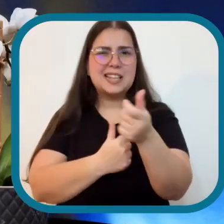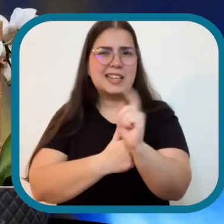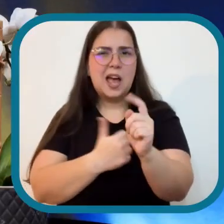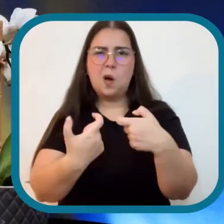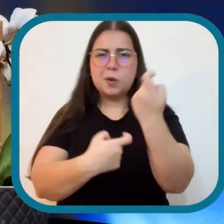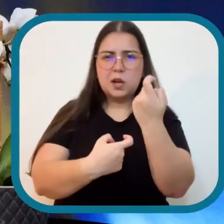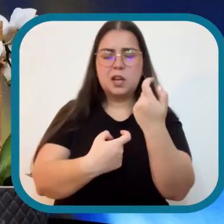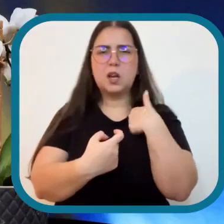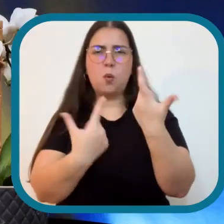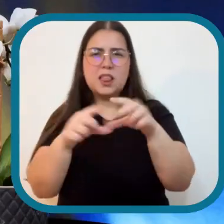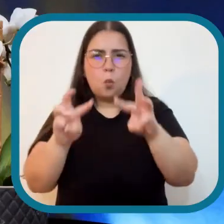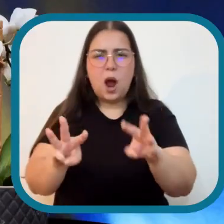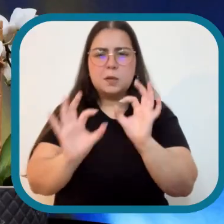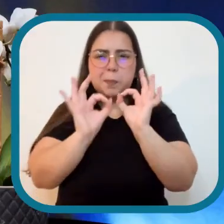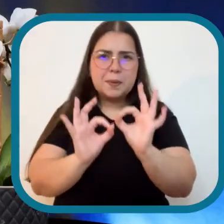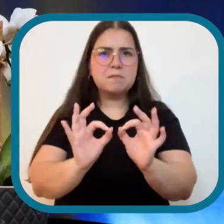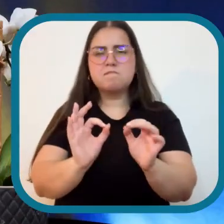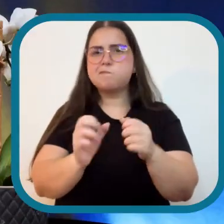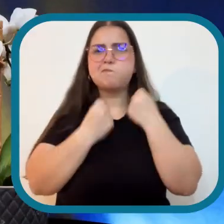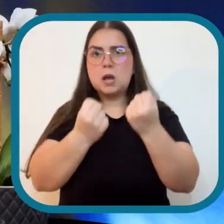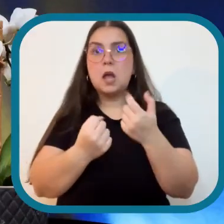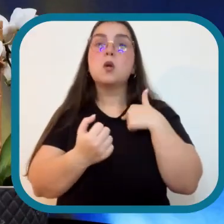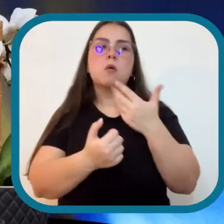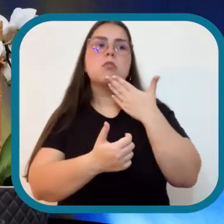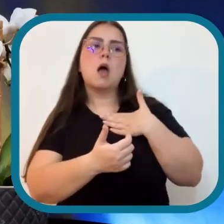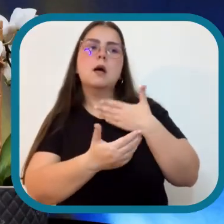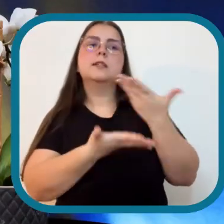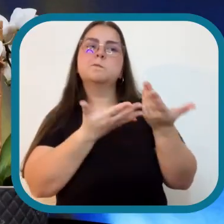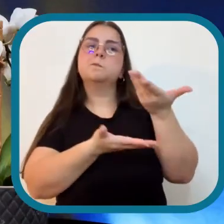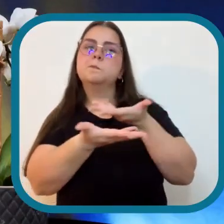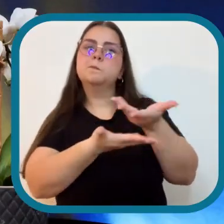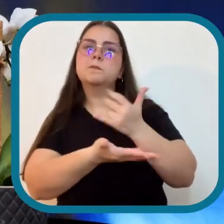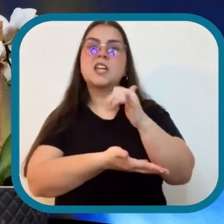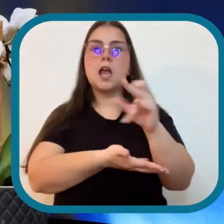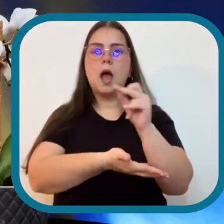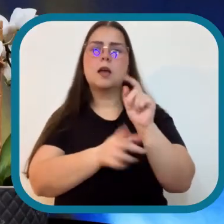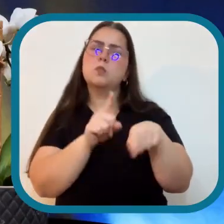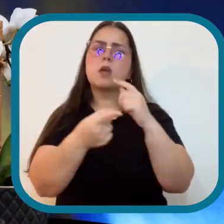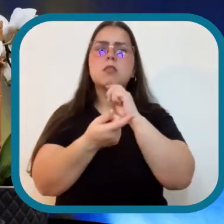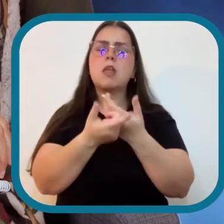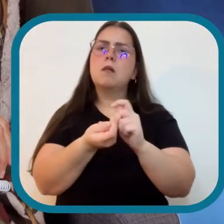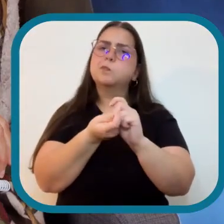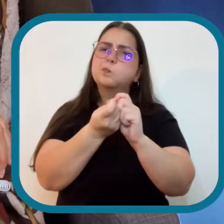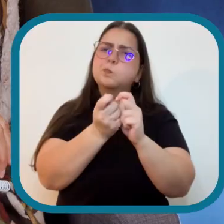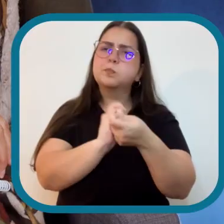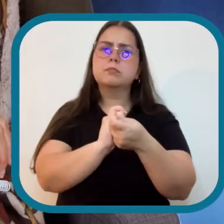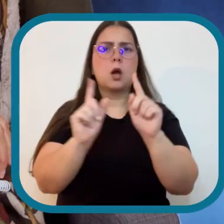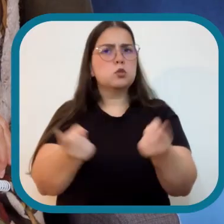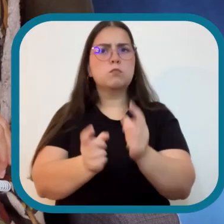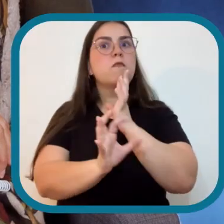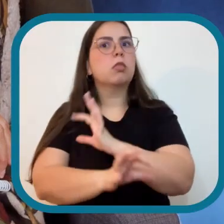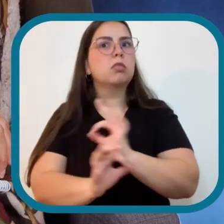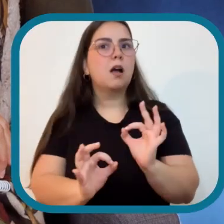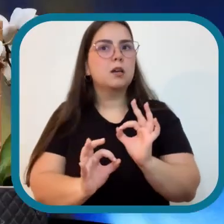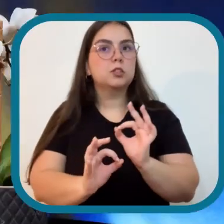não estou ali a conseguir encontrar a linguagem. Posso pedir ali uma ajuda, aquilo dá um jeitinho, resumos, ótimo.